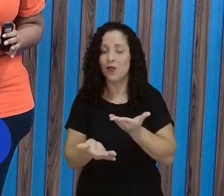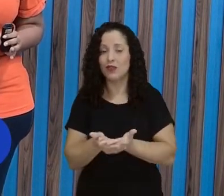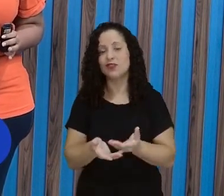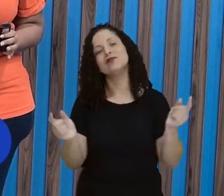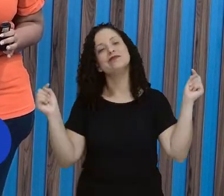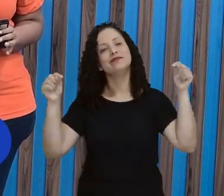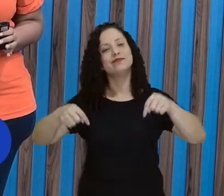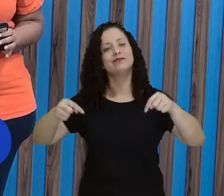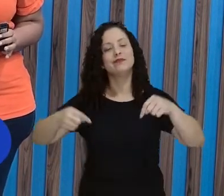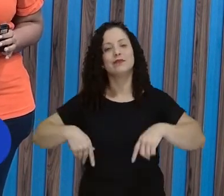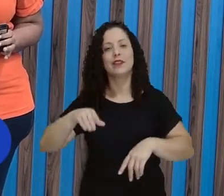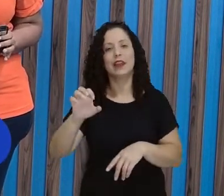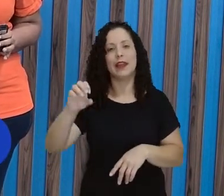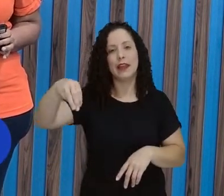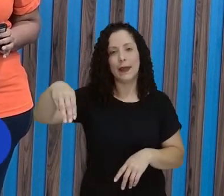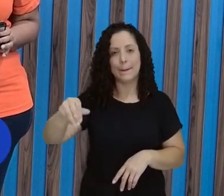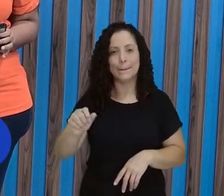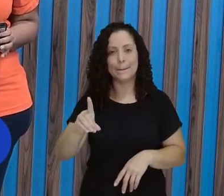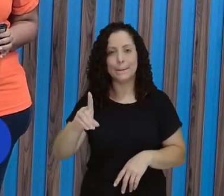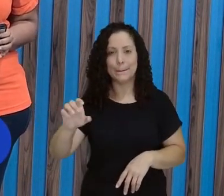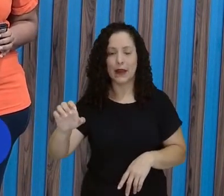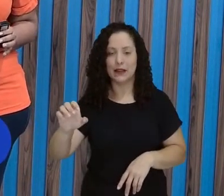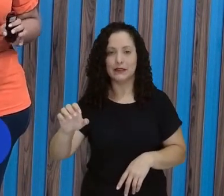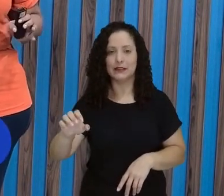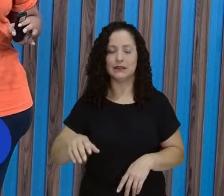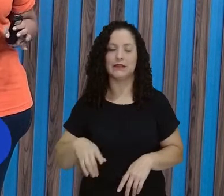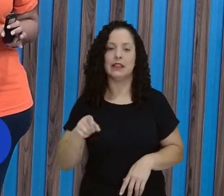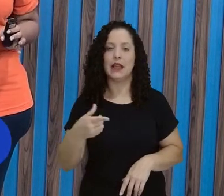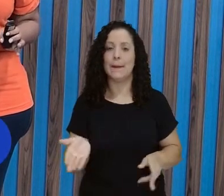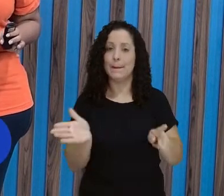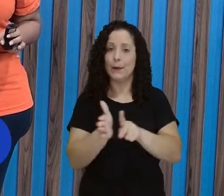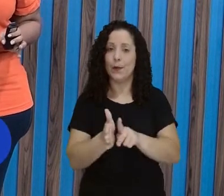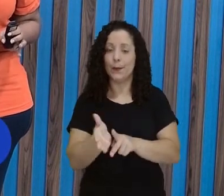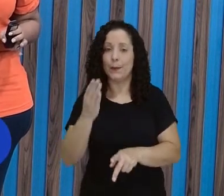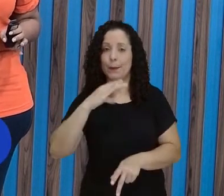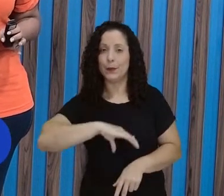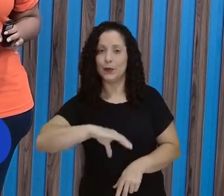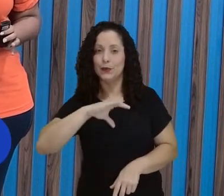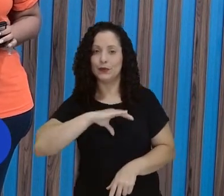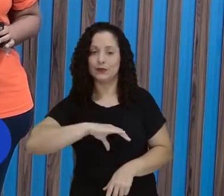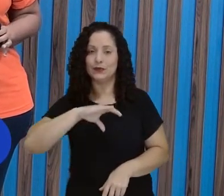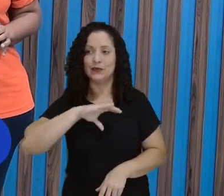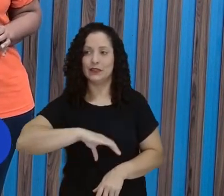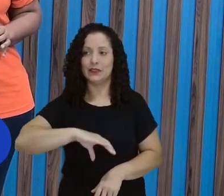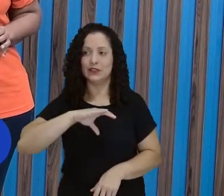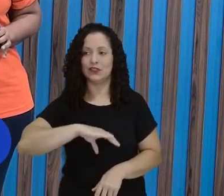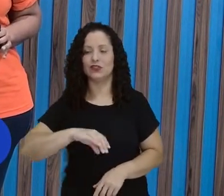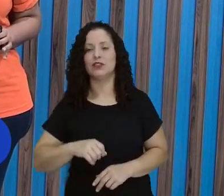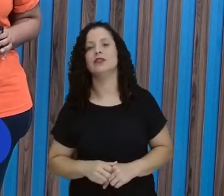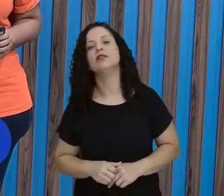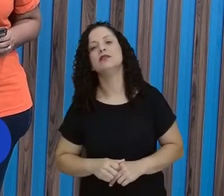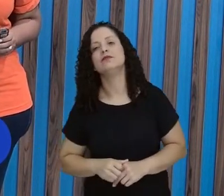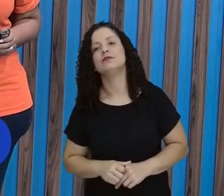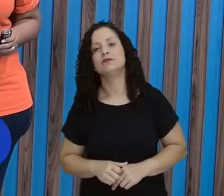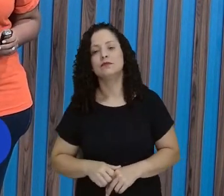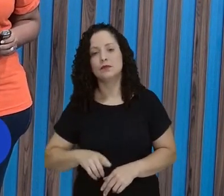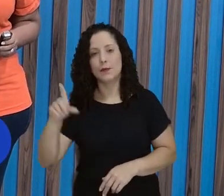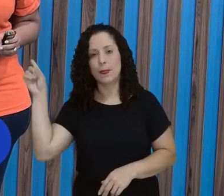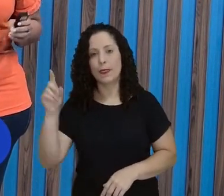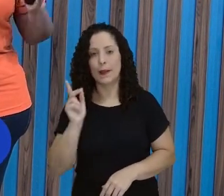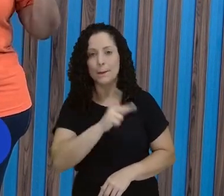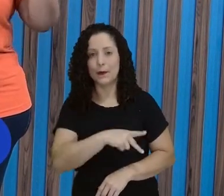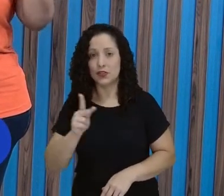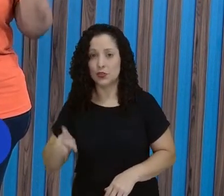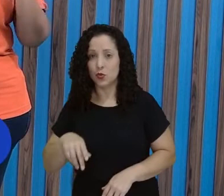da EMAD, para as aulas de língua portuguesa. E foi o que eu fiz. Quando a professora Solange